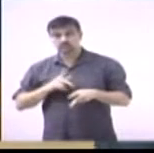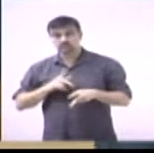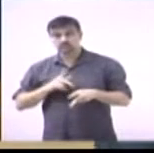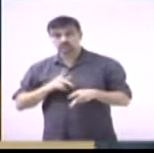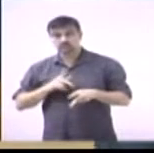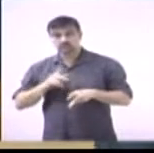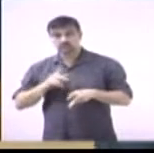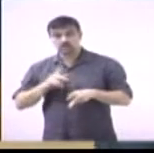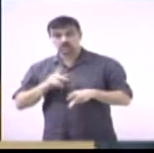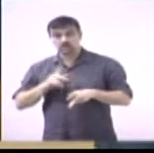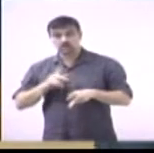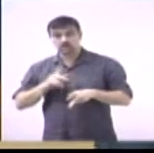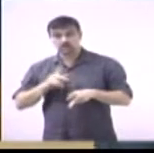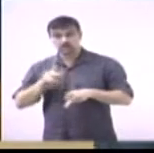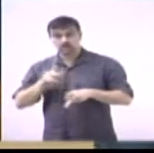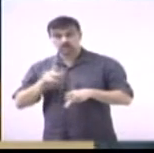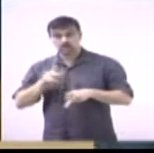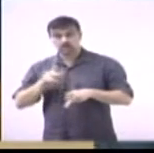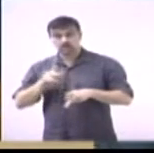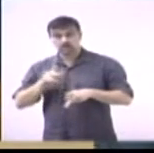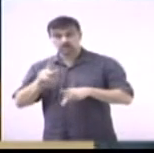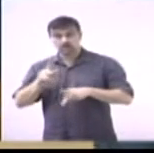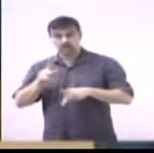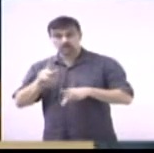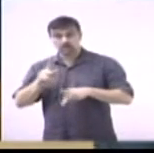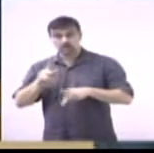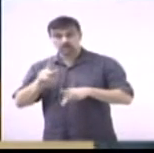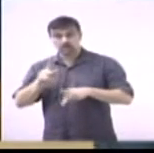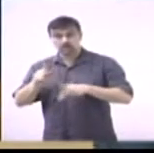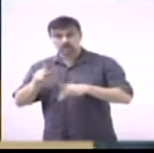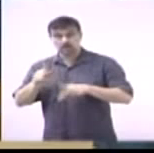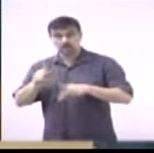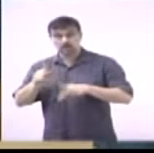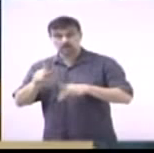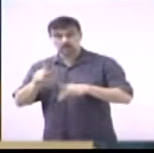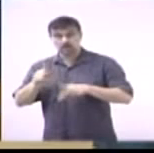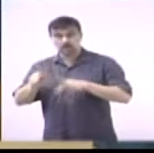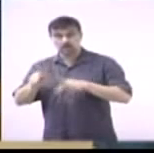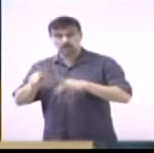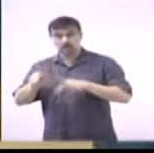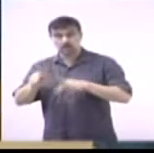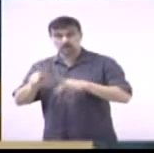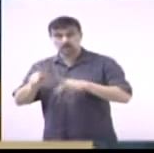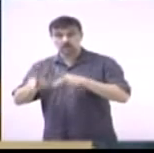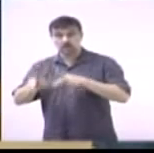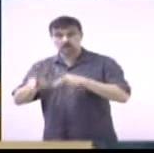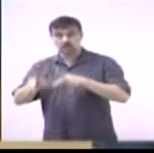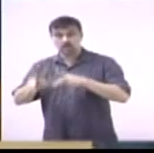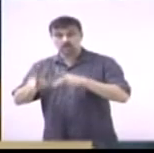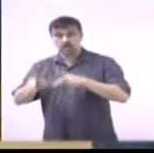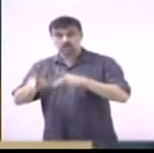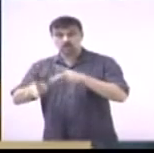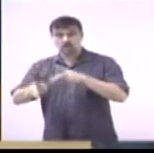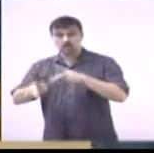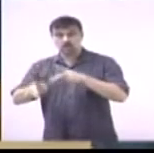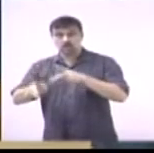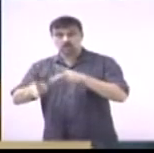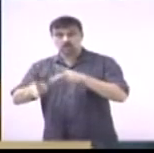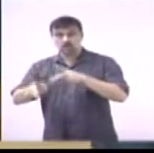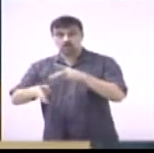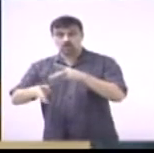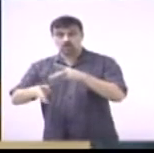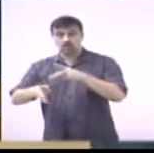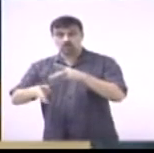condição social. E aí o LGBT também, que faz parte da nossa sociedade, seja acolhido dentro das escolas. É o que